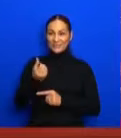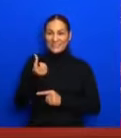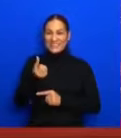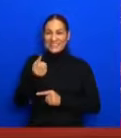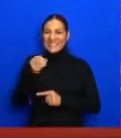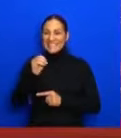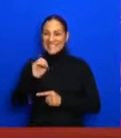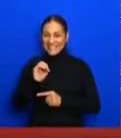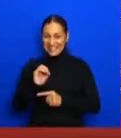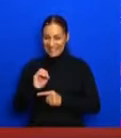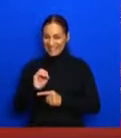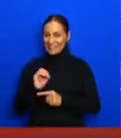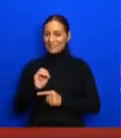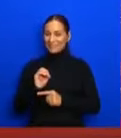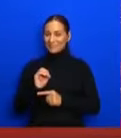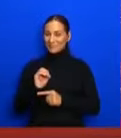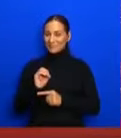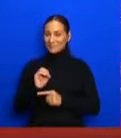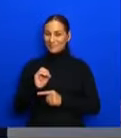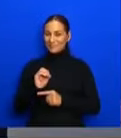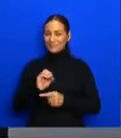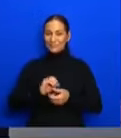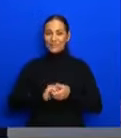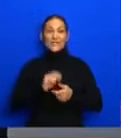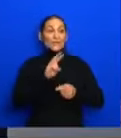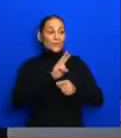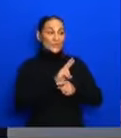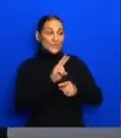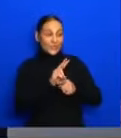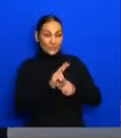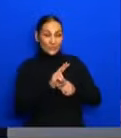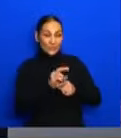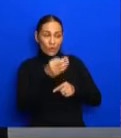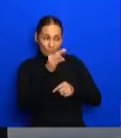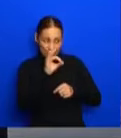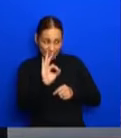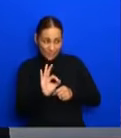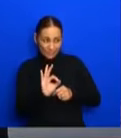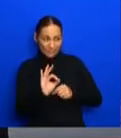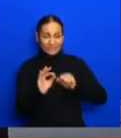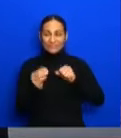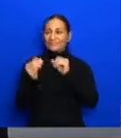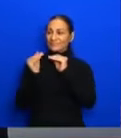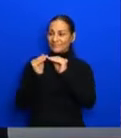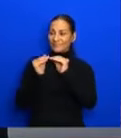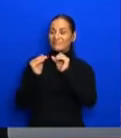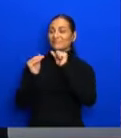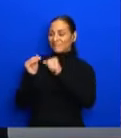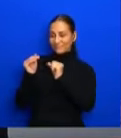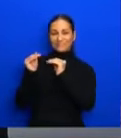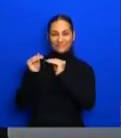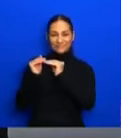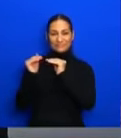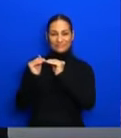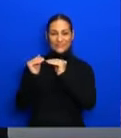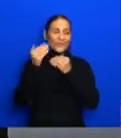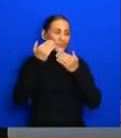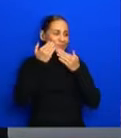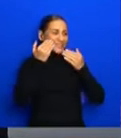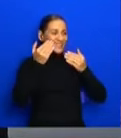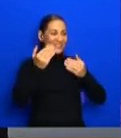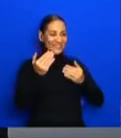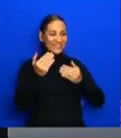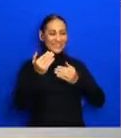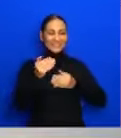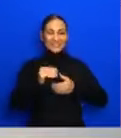21 e 60. Os auditores confirmam? Sim, confirmo. Sim, confirmo.